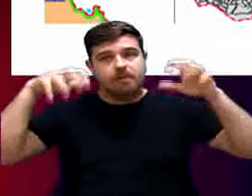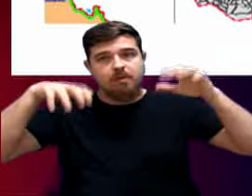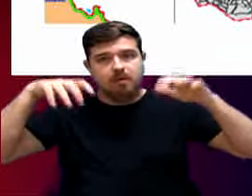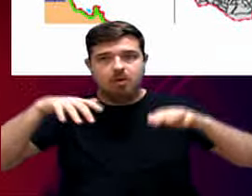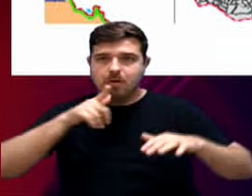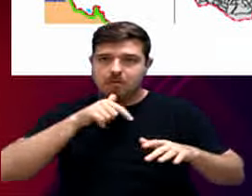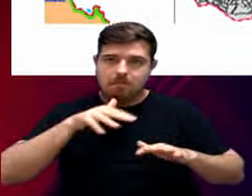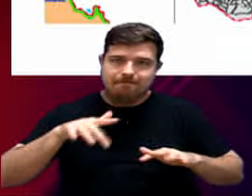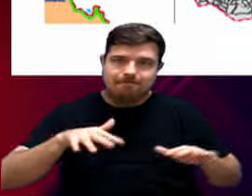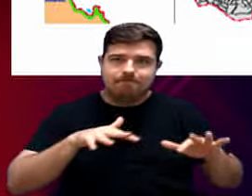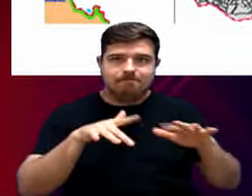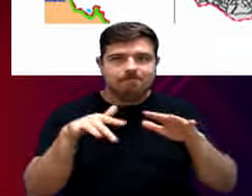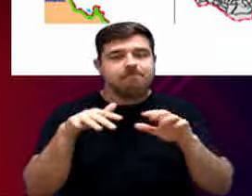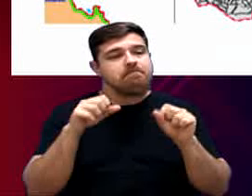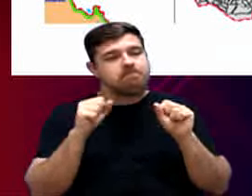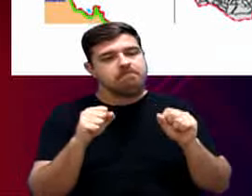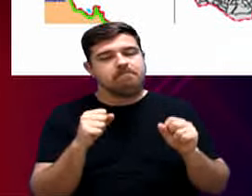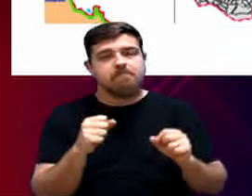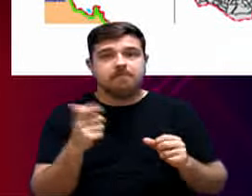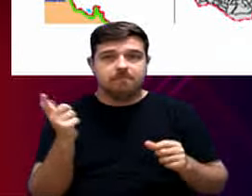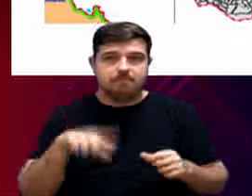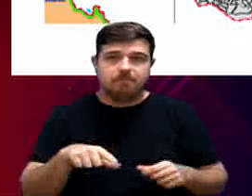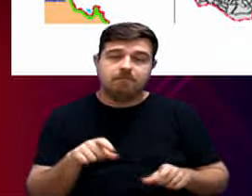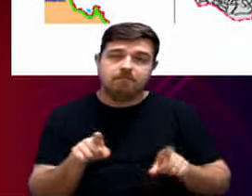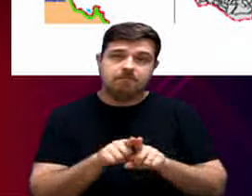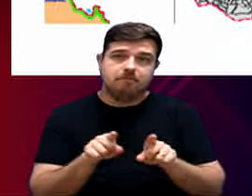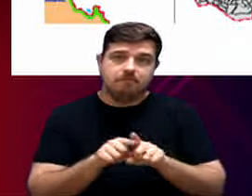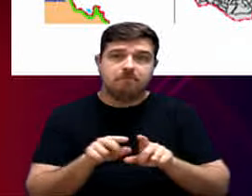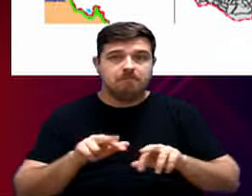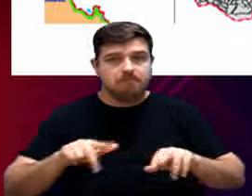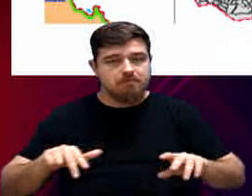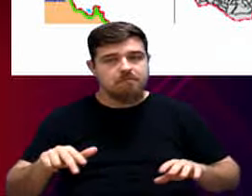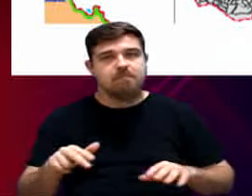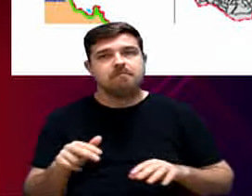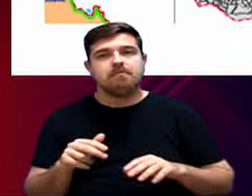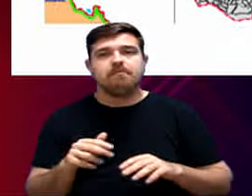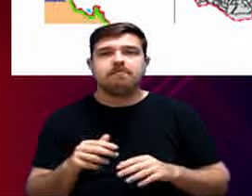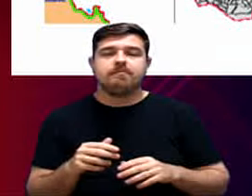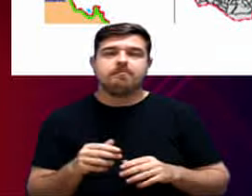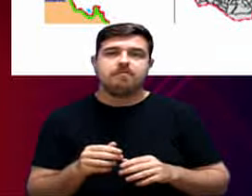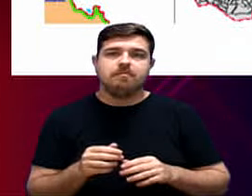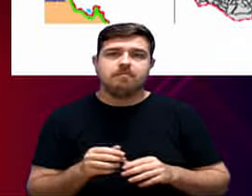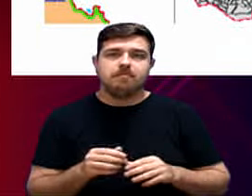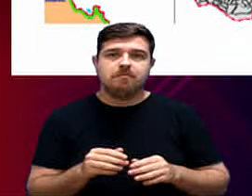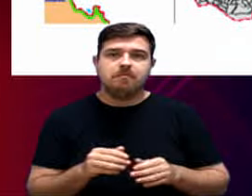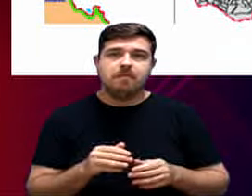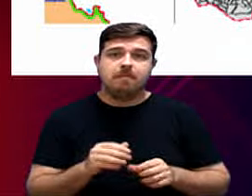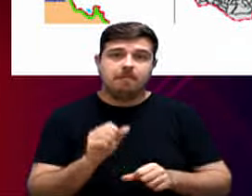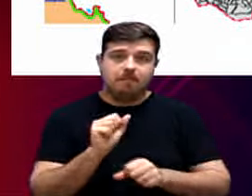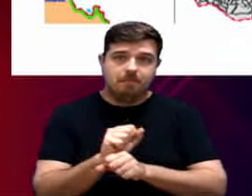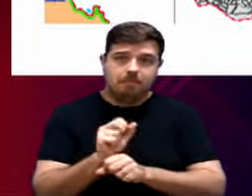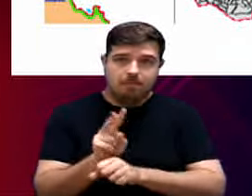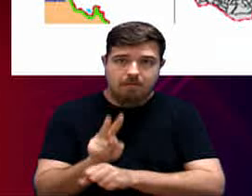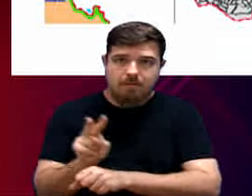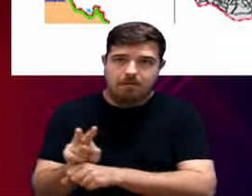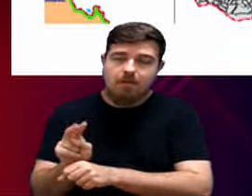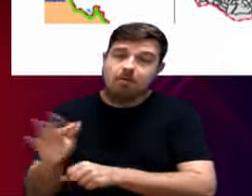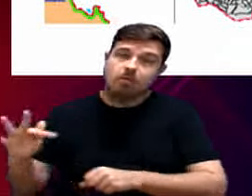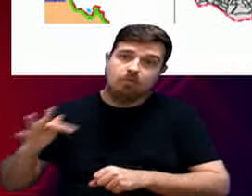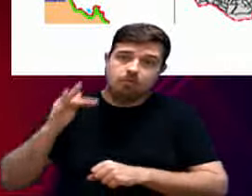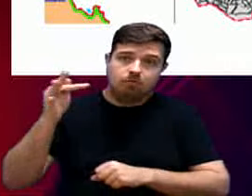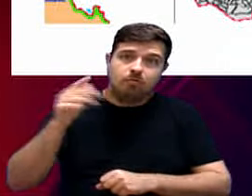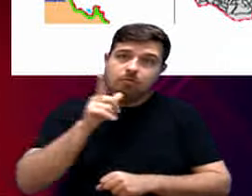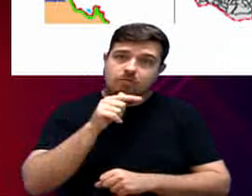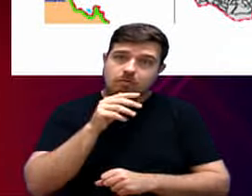exigir dos Empreendimentos e reserva de espaço para futura construção de reservatórios de